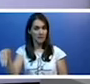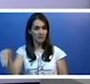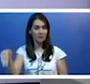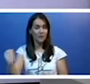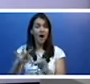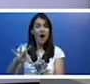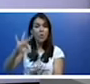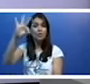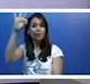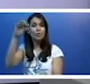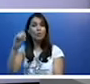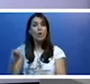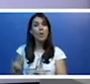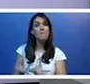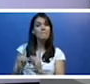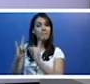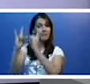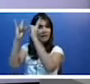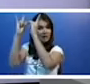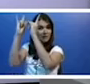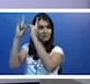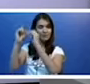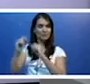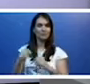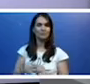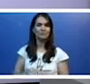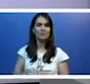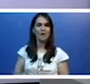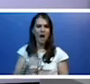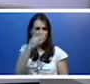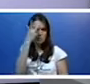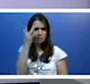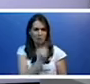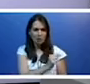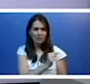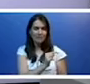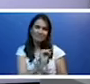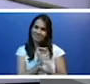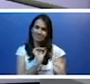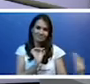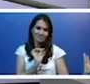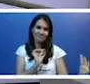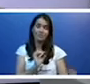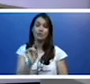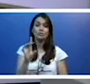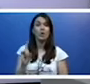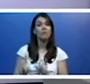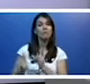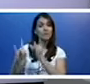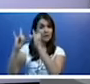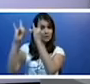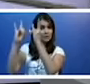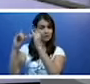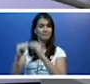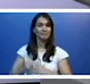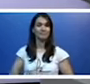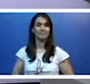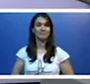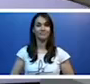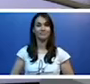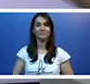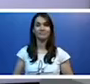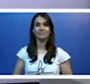do prédio desprezar a altura da pessoa que está observando o prédio a resposta é essa aqui